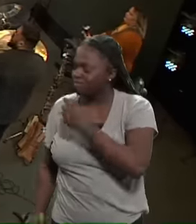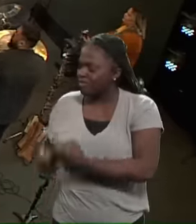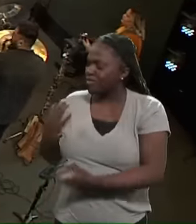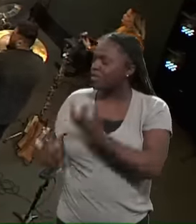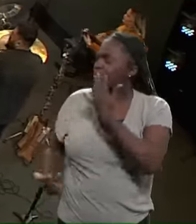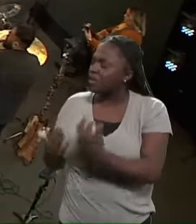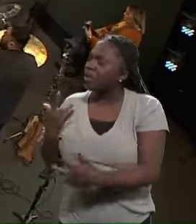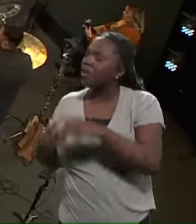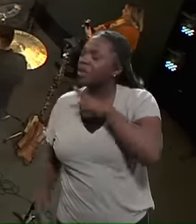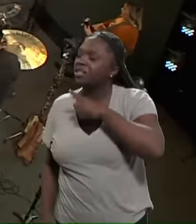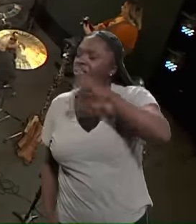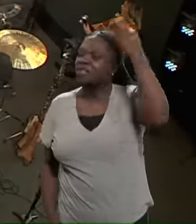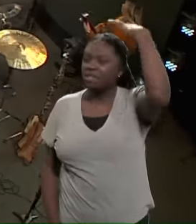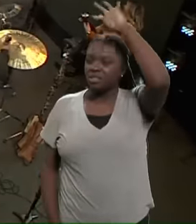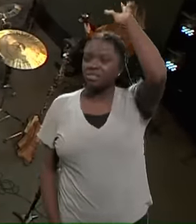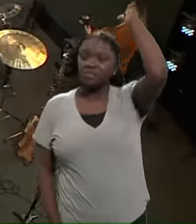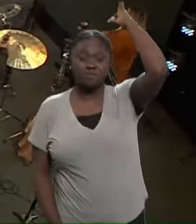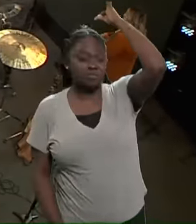tem Espírito.